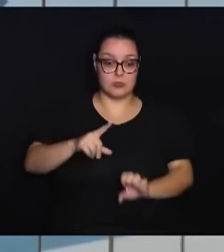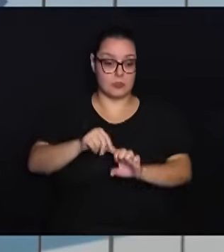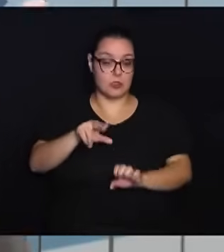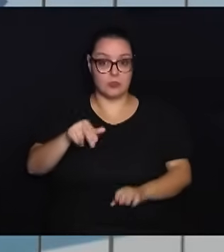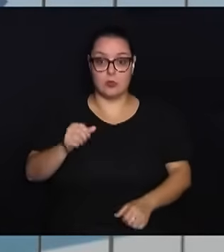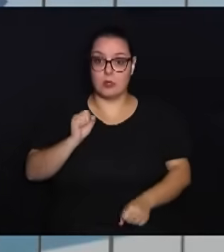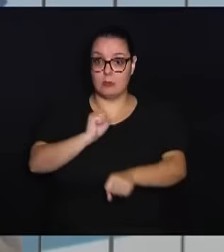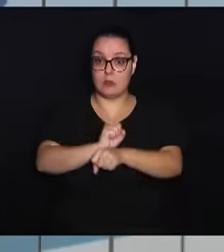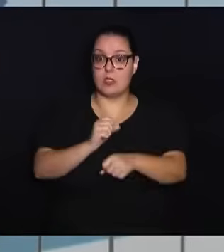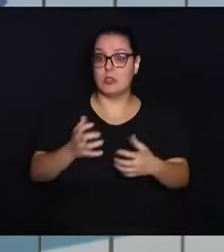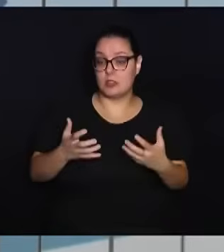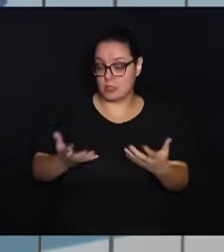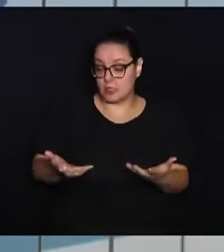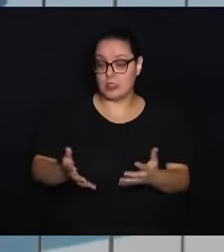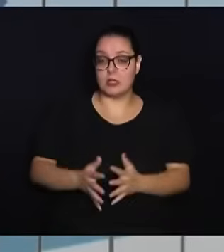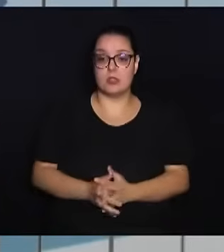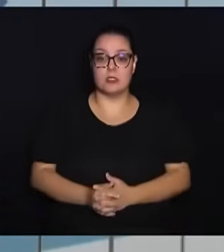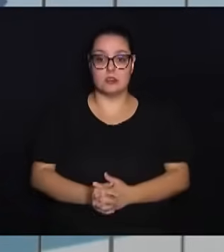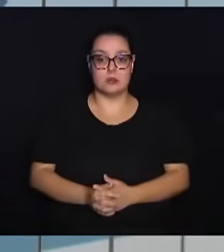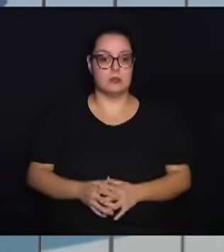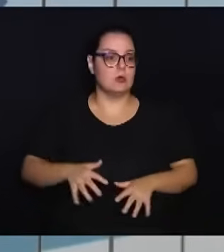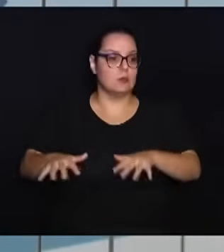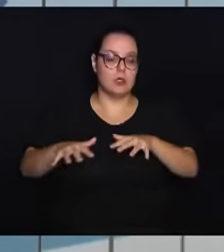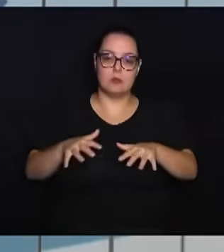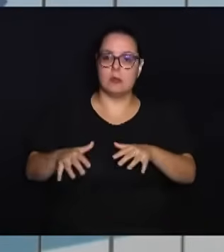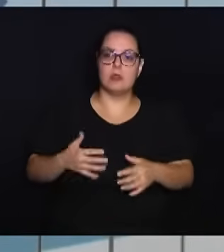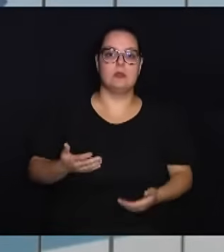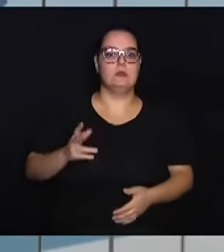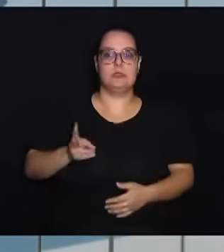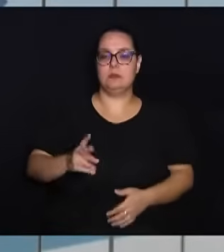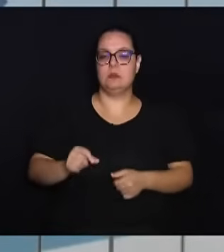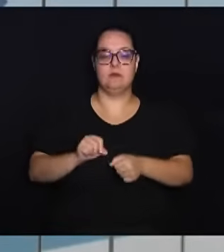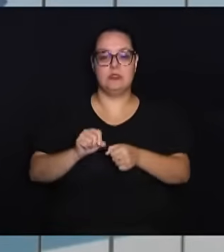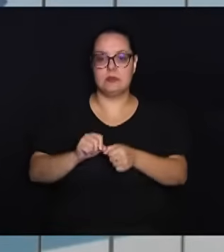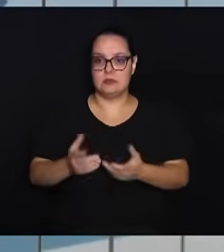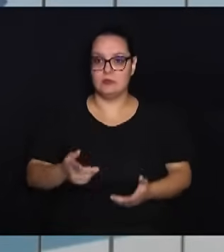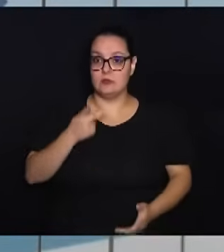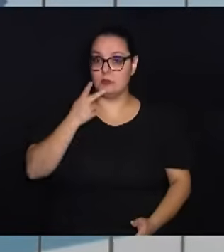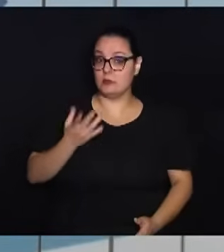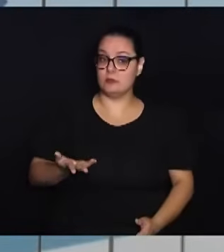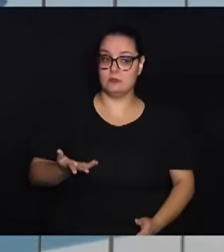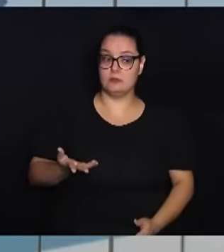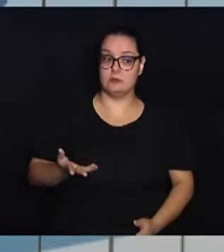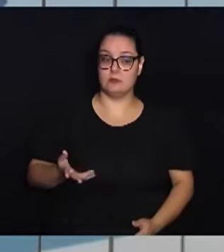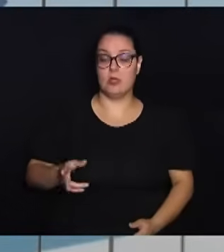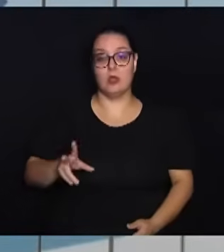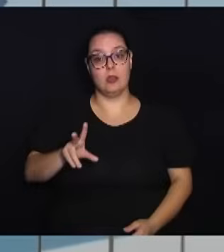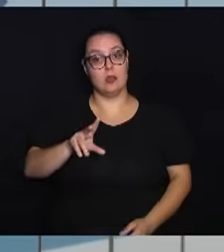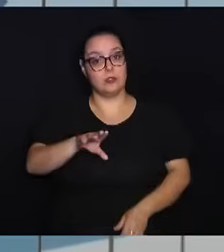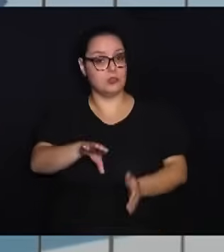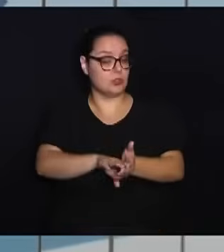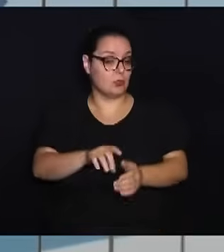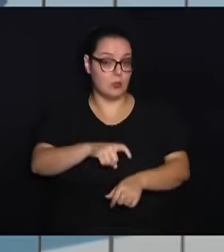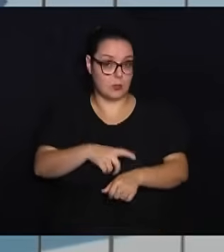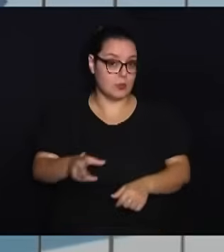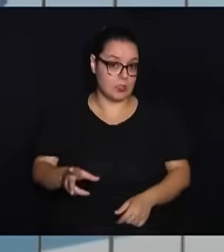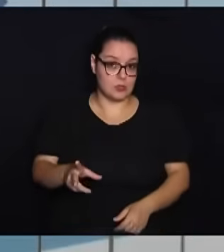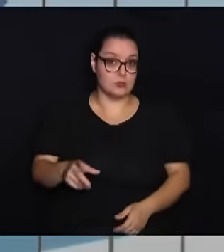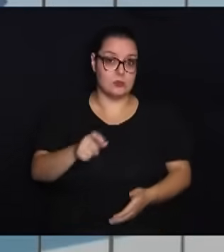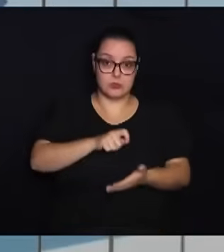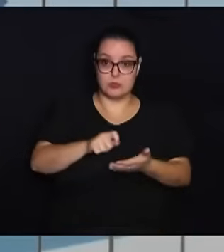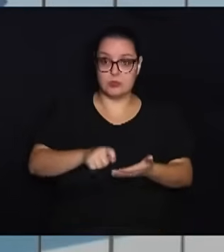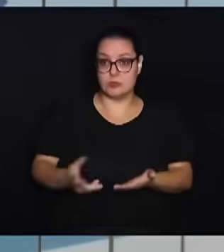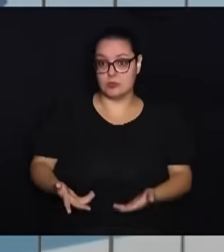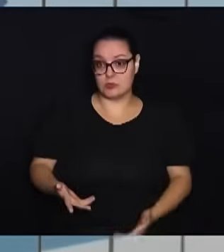Você sempre quer, tá agindo, tá em movimento, né? E eu falei, pô, chegou o momento de eu escrever um livro, né? Na verdade,